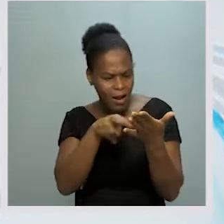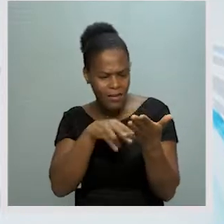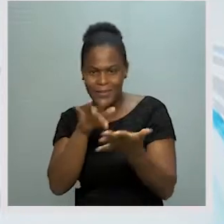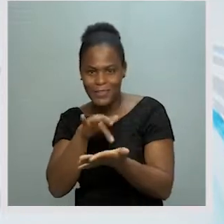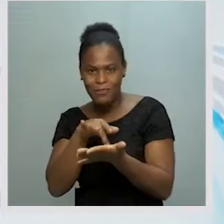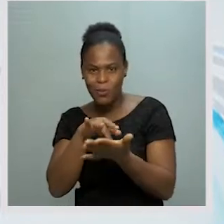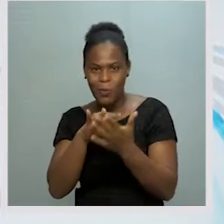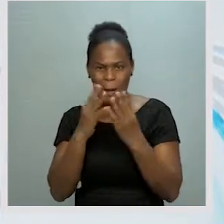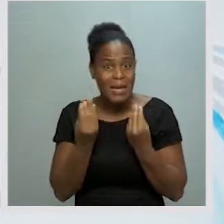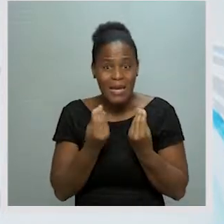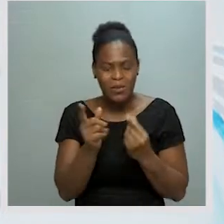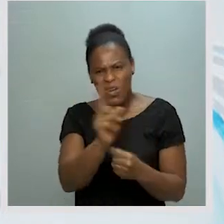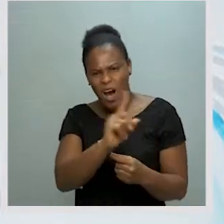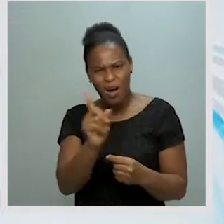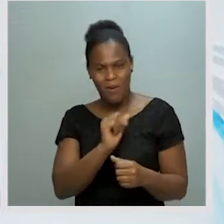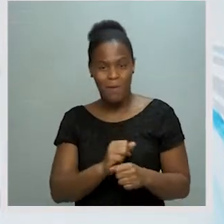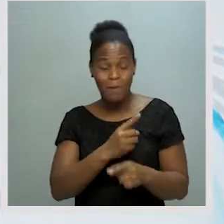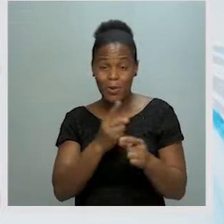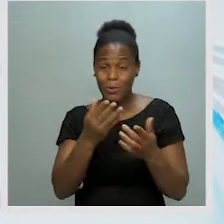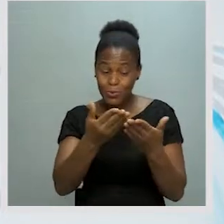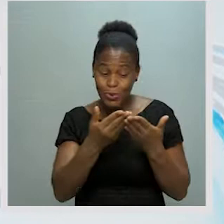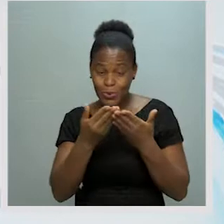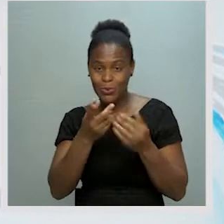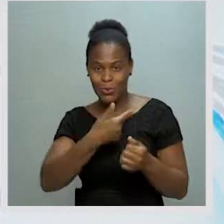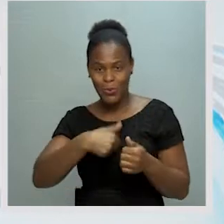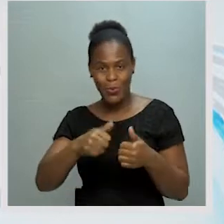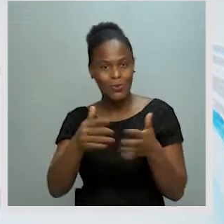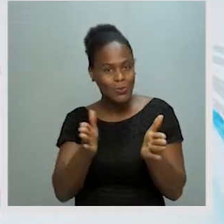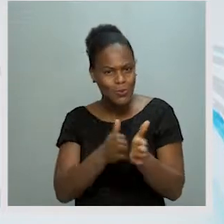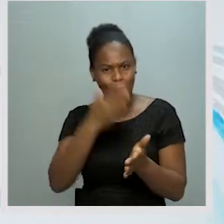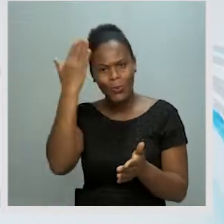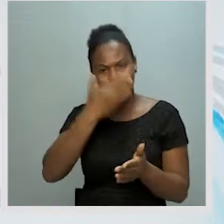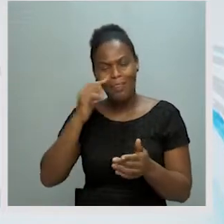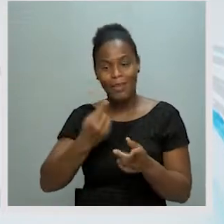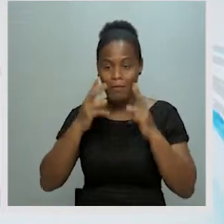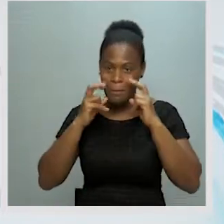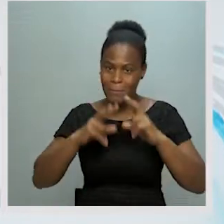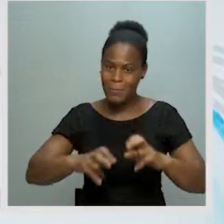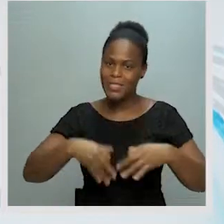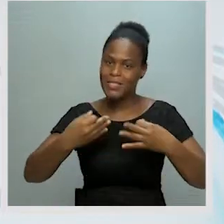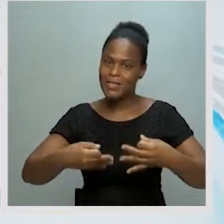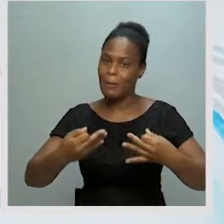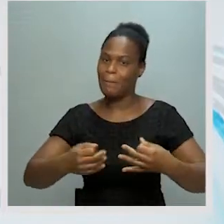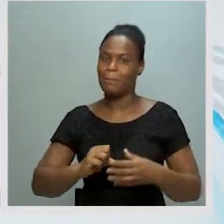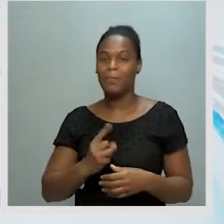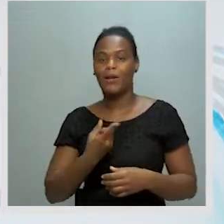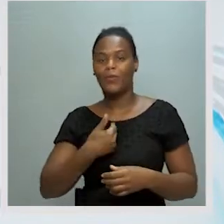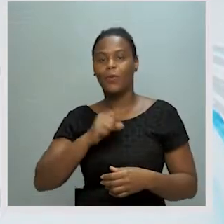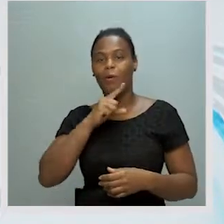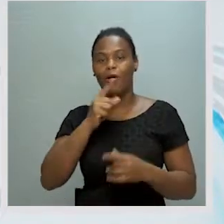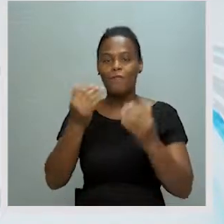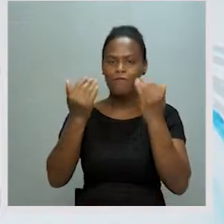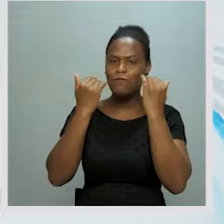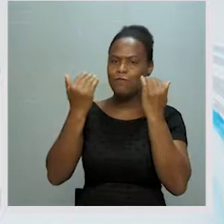livros. Nós, nos nossos estudos académicos, todos os dias, devemos pesquisar sempre, para que possamos ter